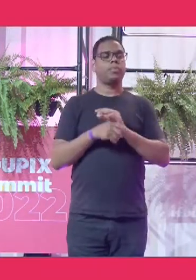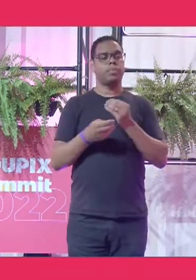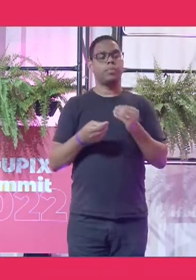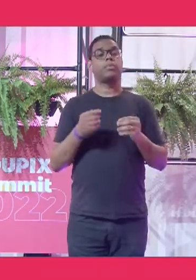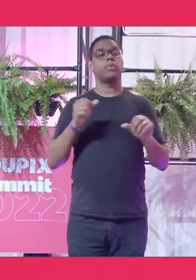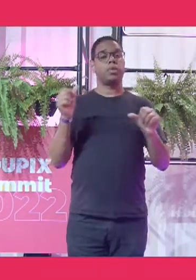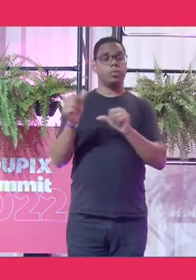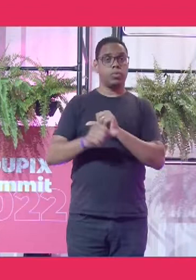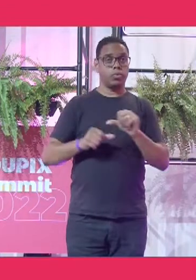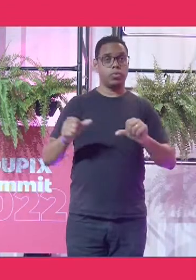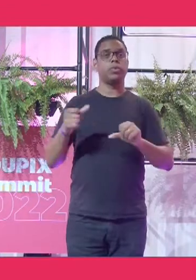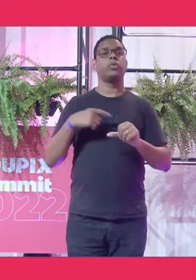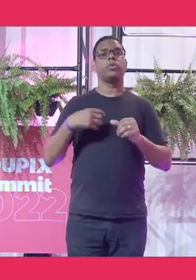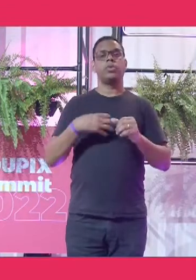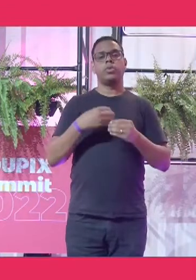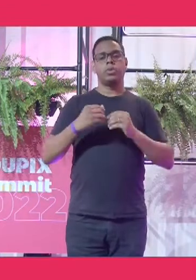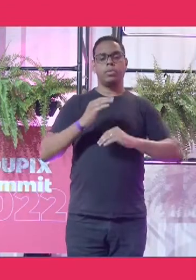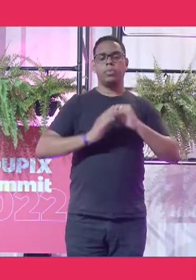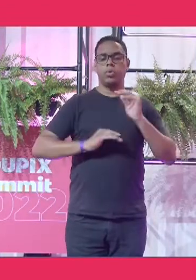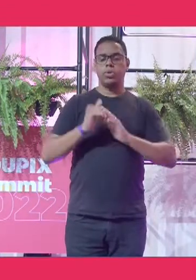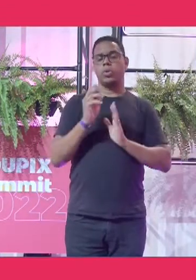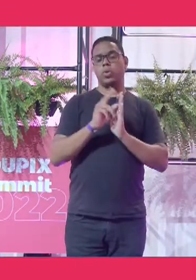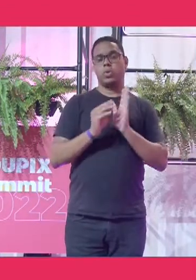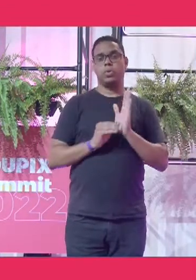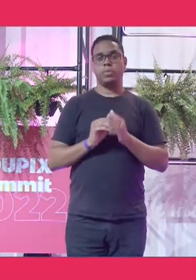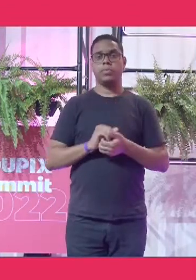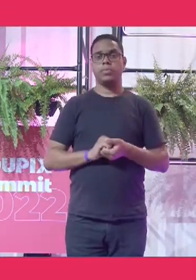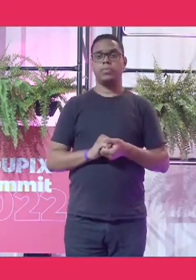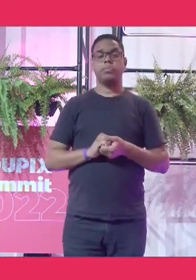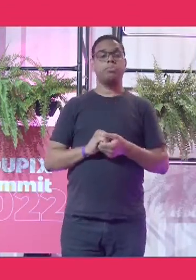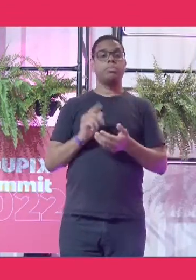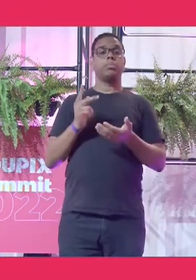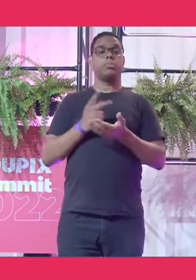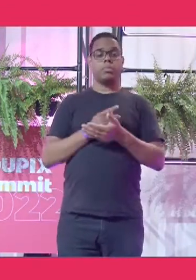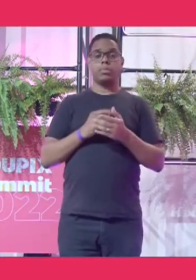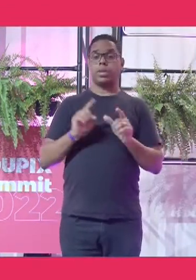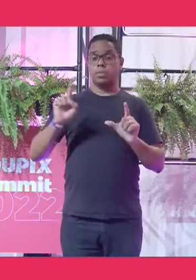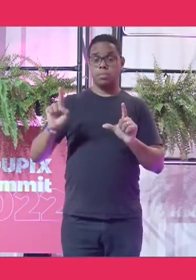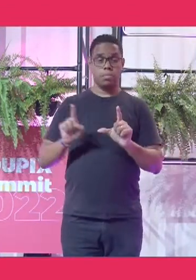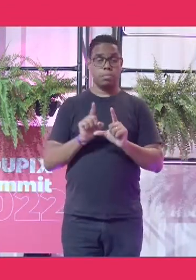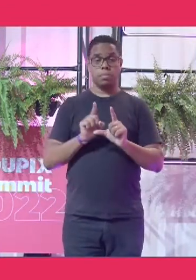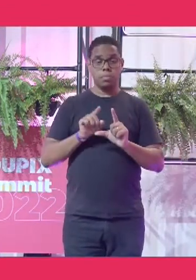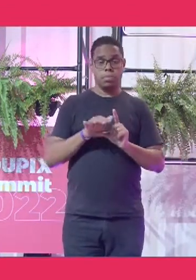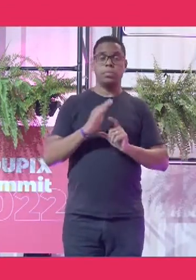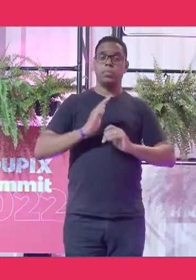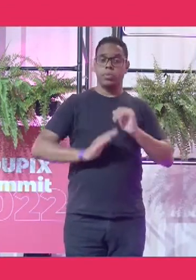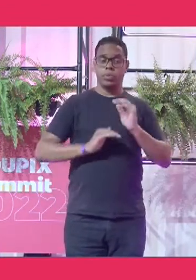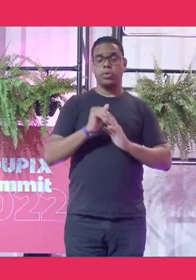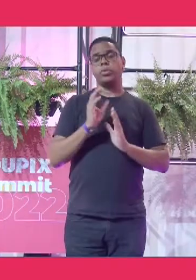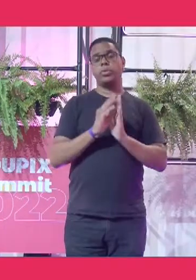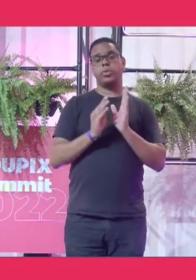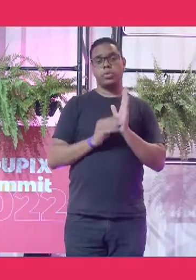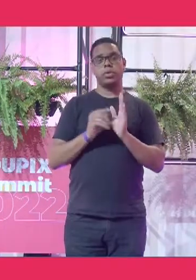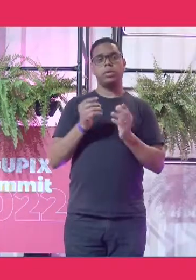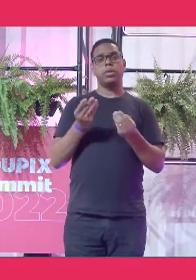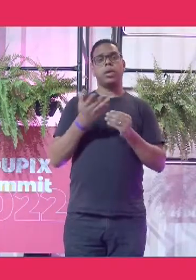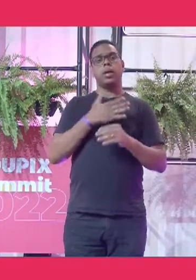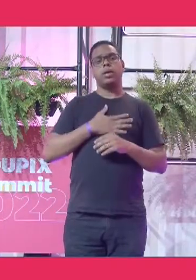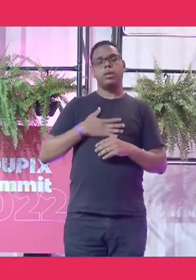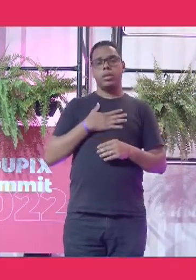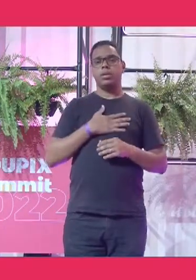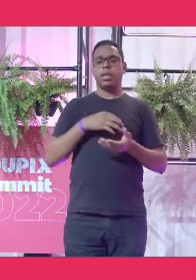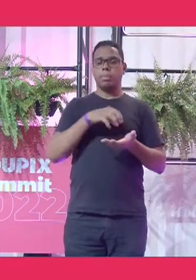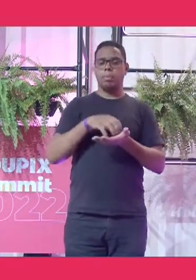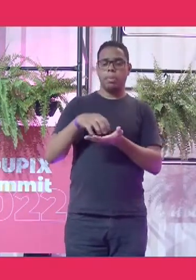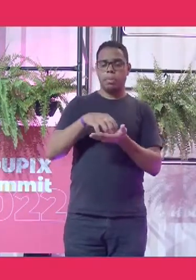mudou muito o formato de produção de conteúdo. Sim. E aí, o que acontece? Os influenciadores produzem desse jeito para agradar também